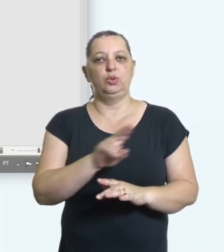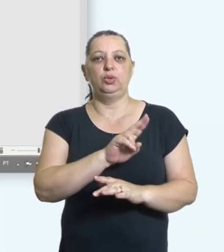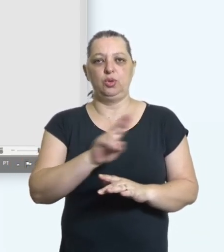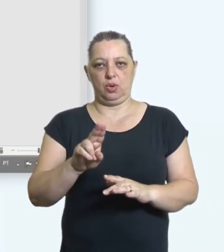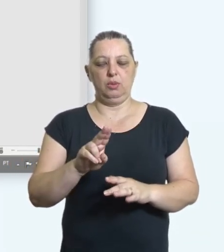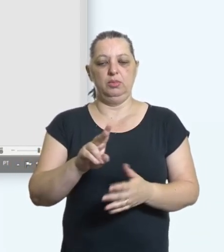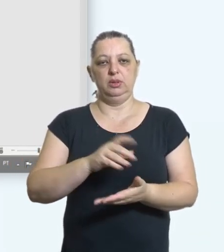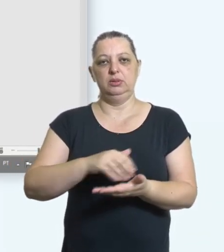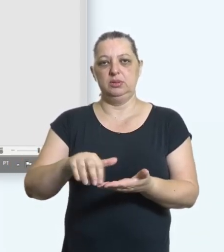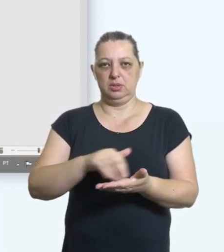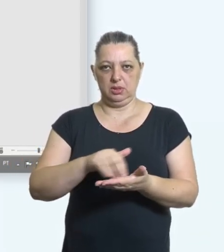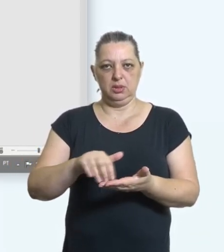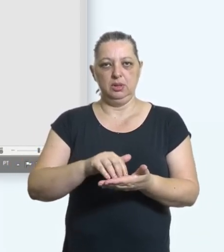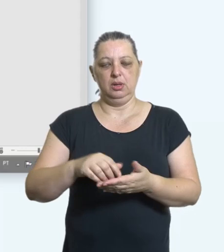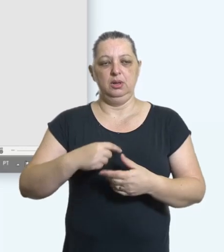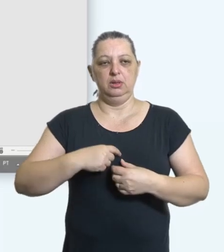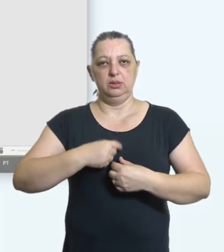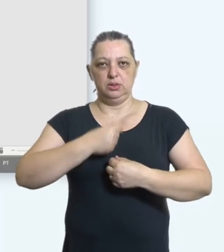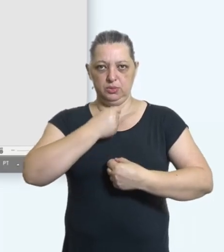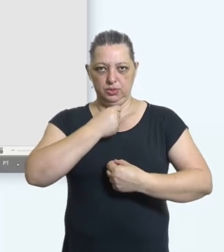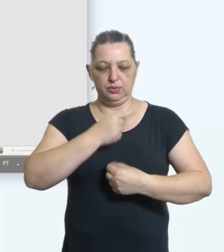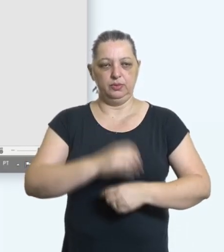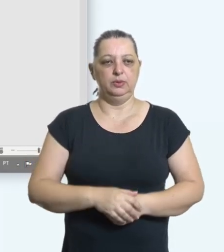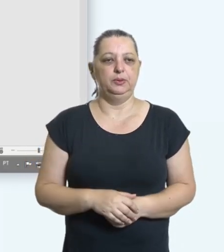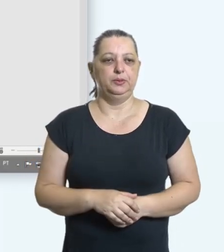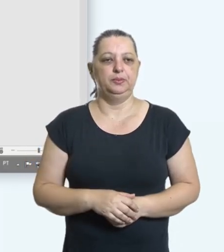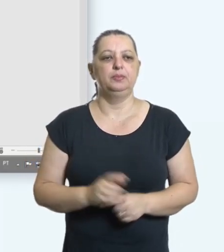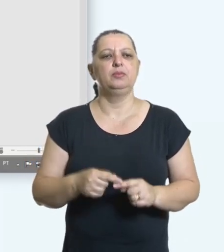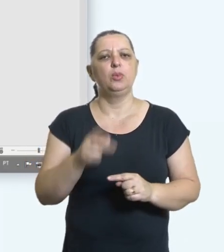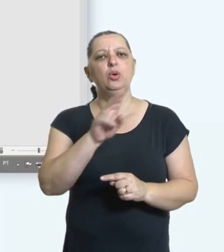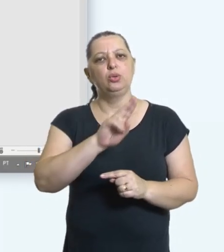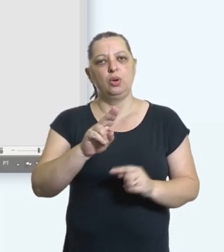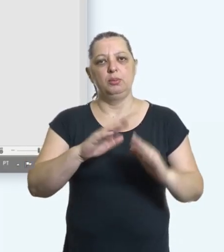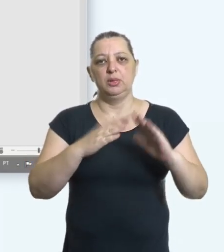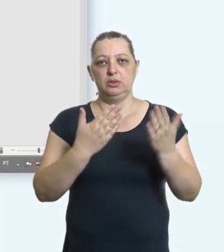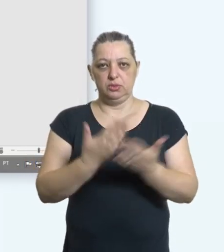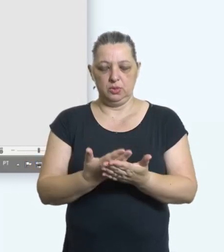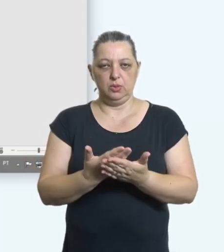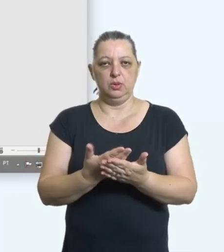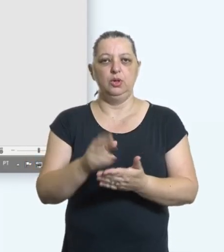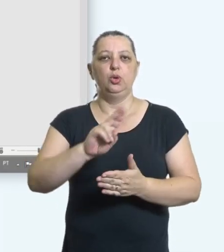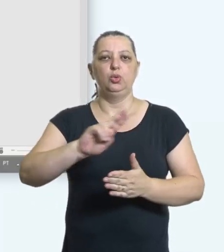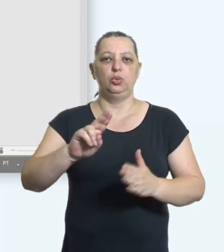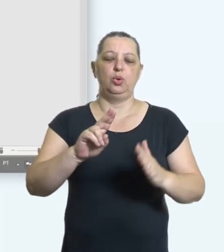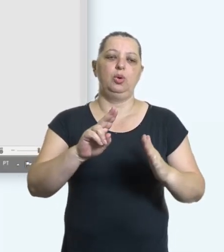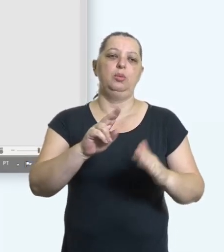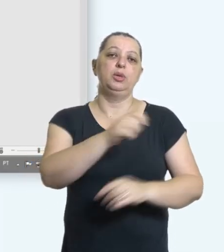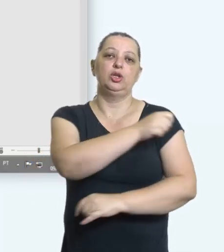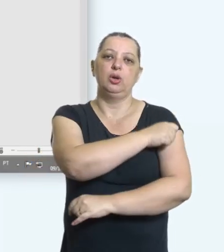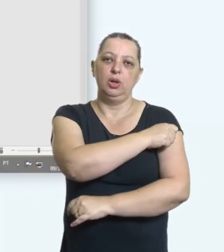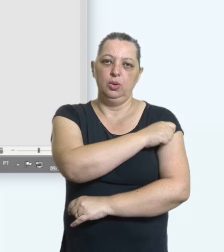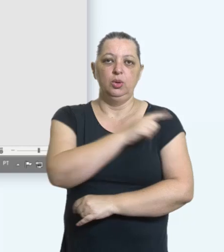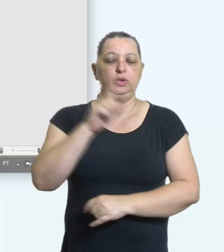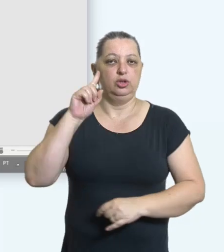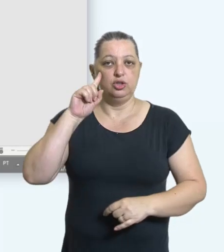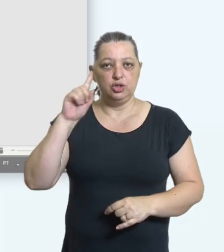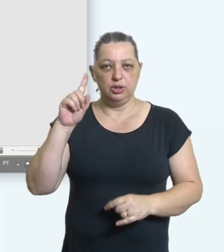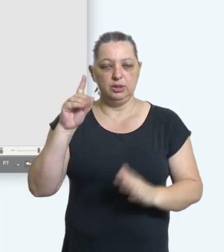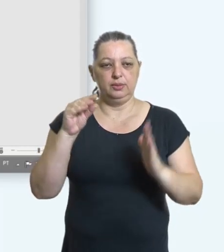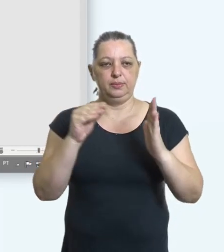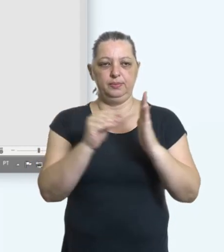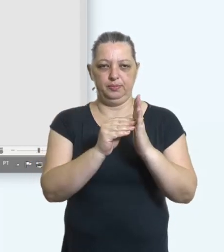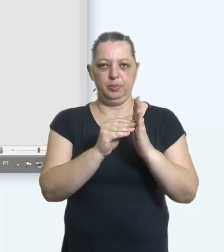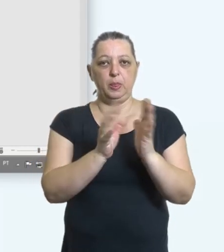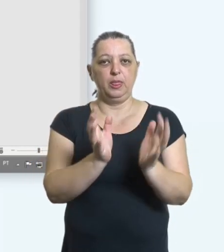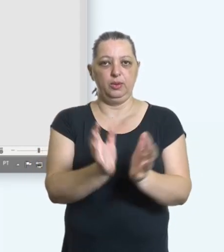secretário executivo. Aí, a seguir, vem o nome da escola, o nome do estudante, a data e a